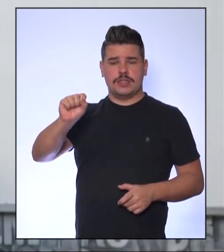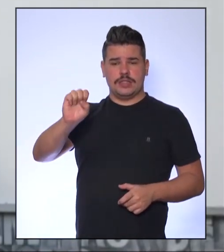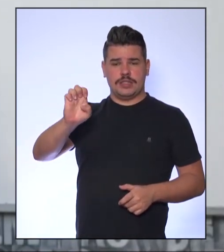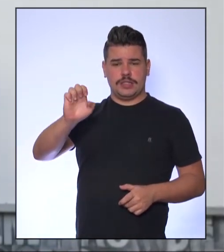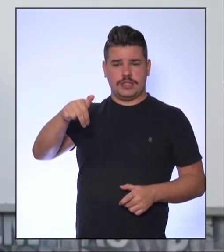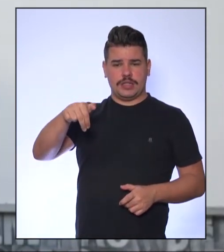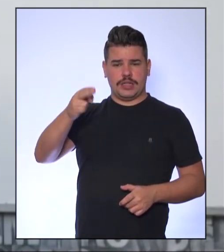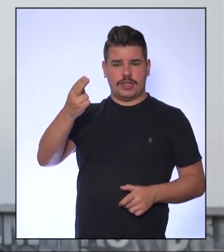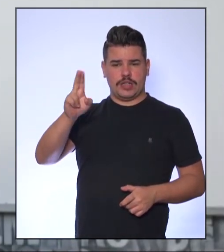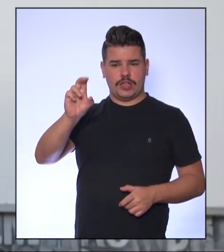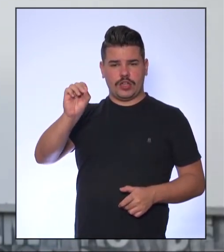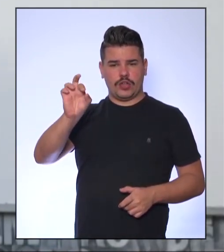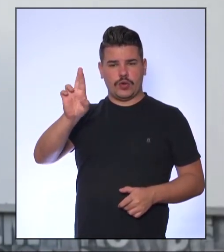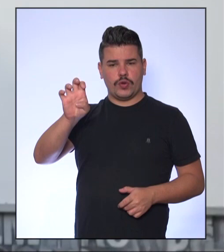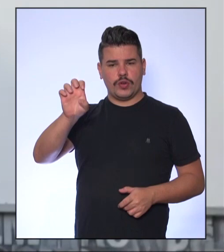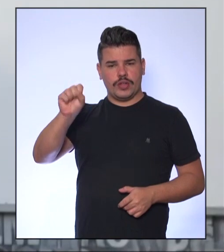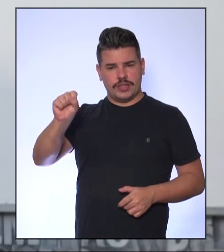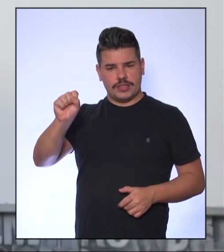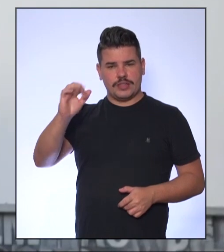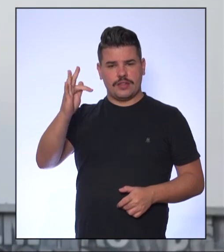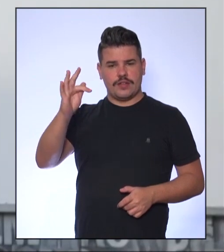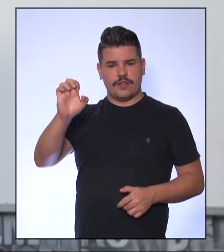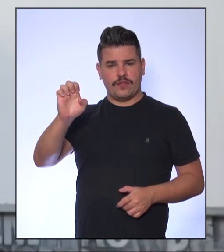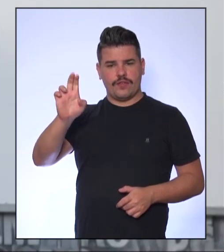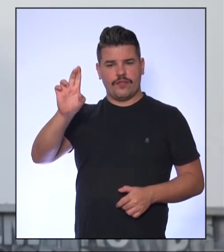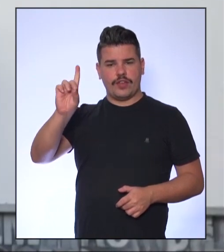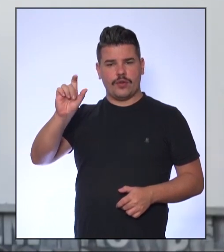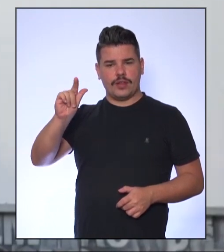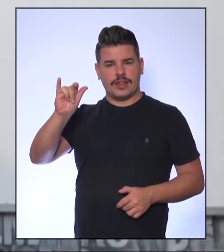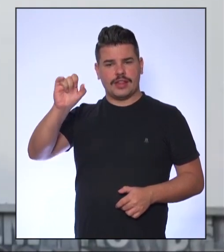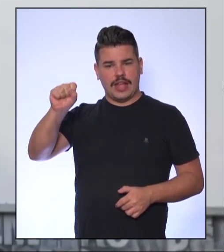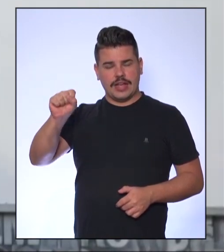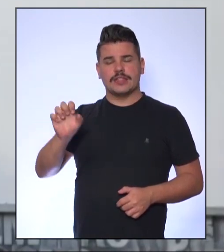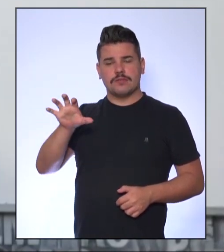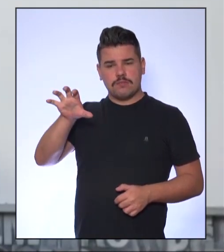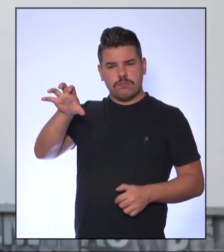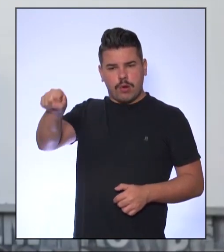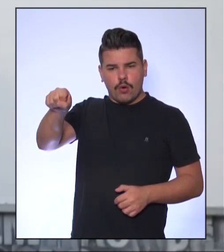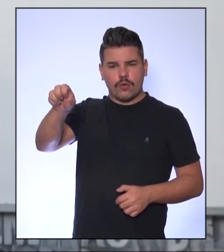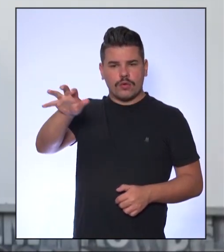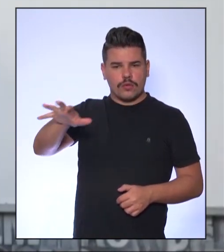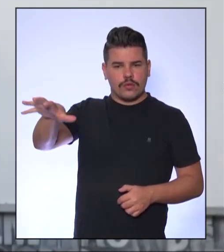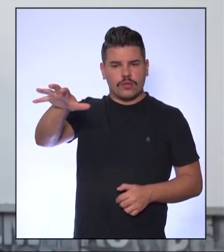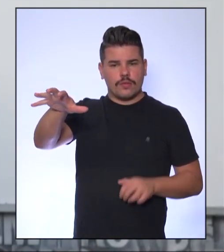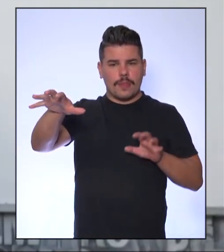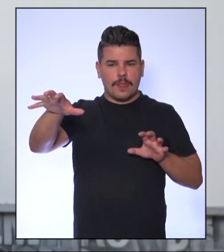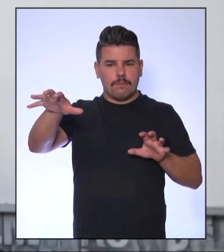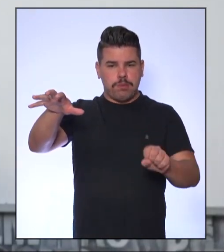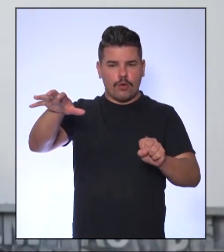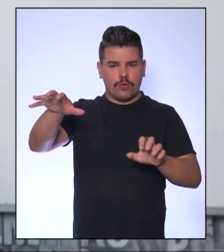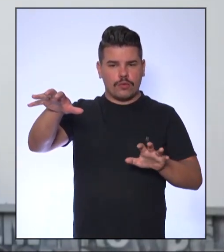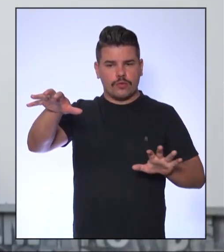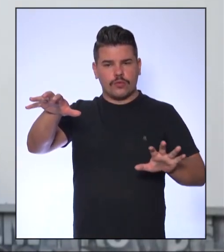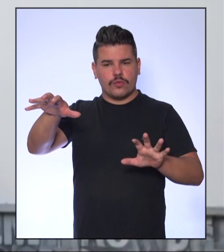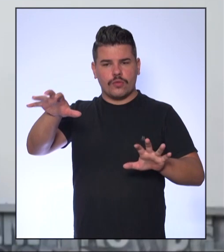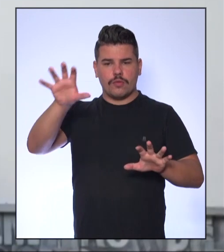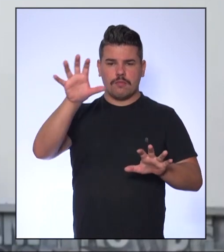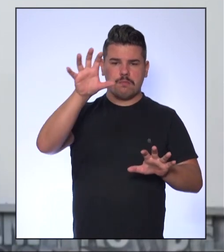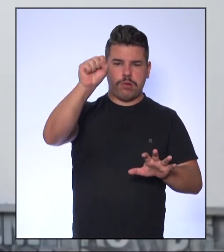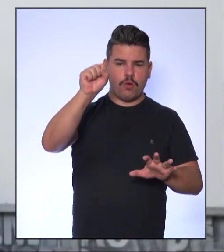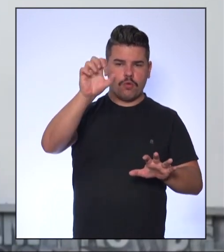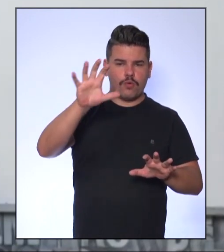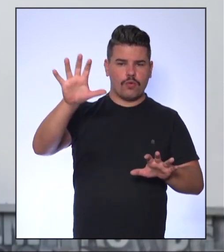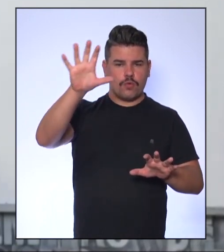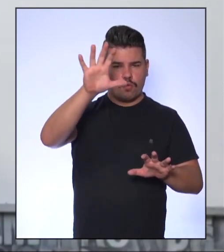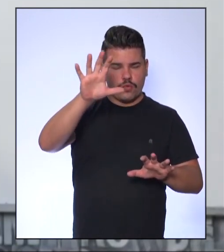uma organização sistêmica própria, vinculam-se para a subsistência, né? Fecham o comércio devido à invasão dos bárbaros em 476, a